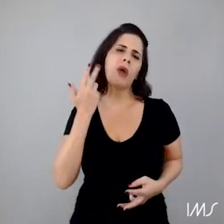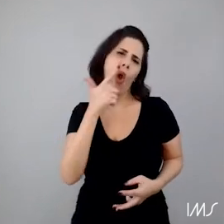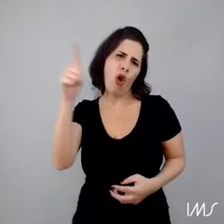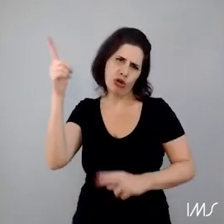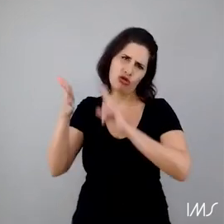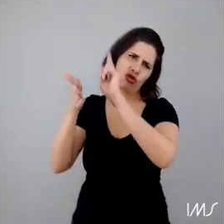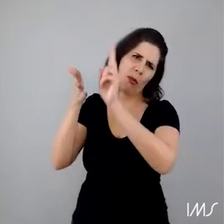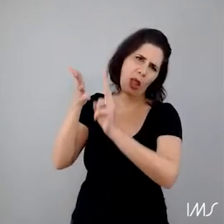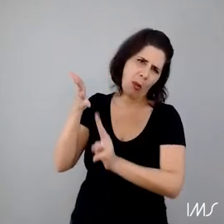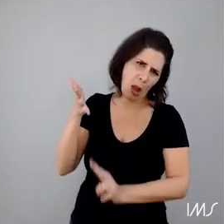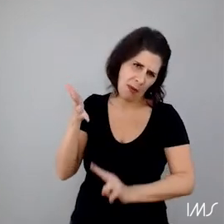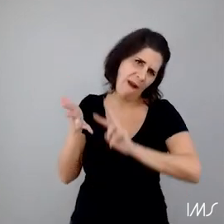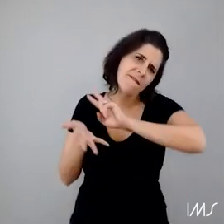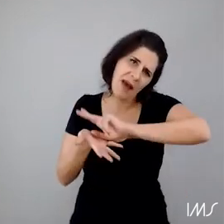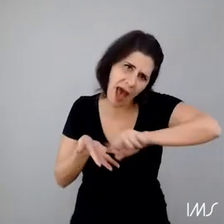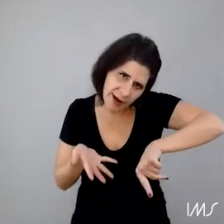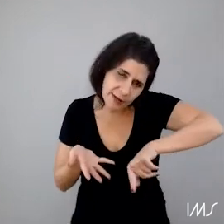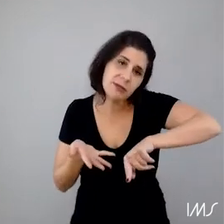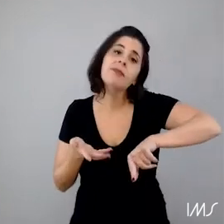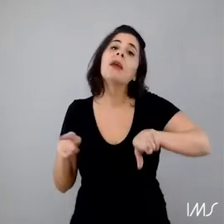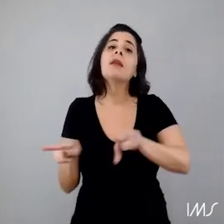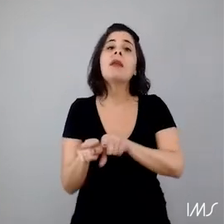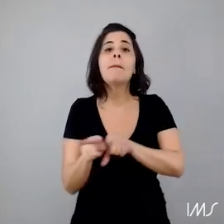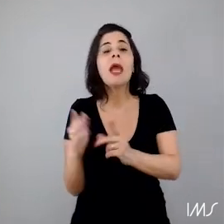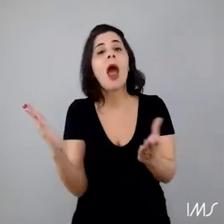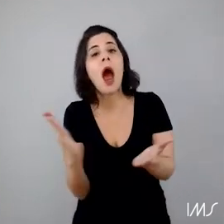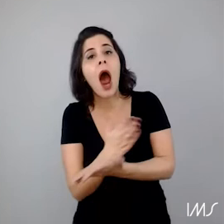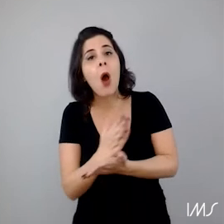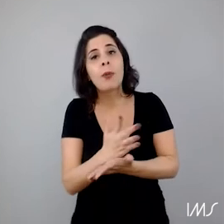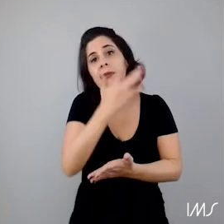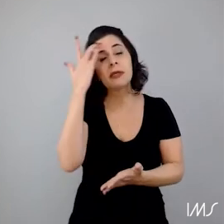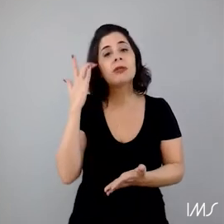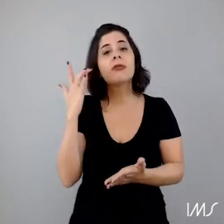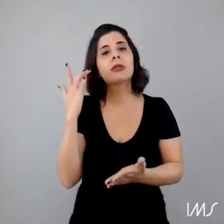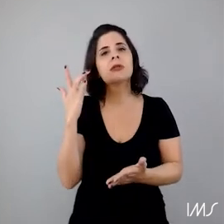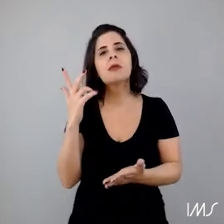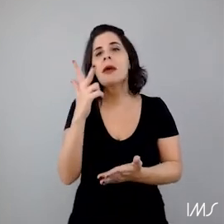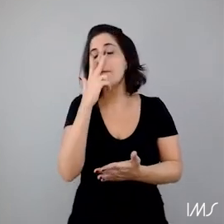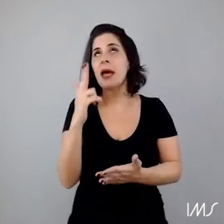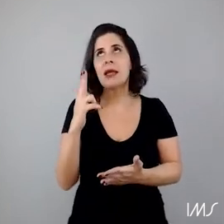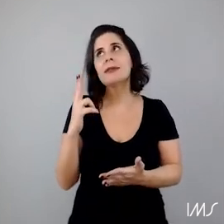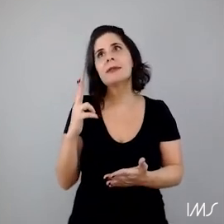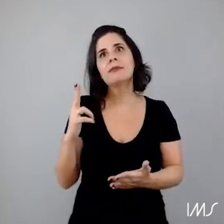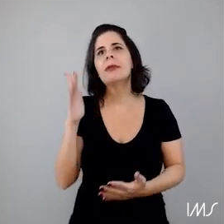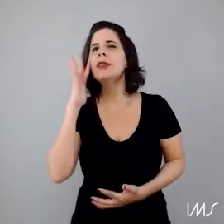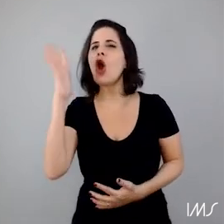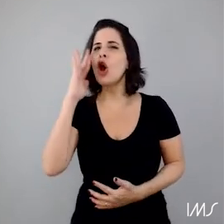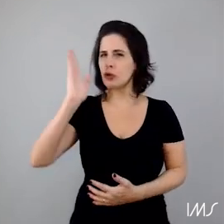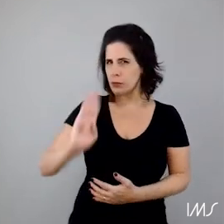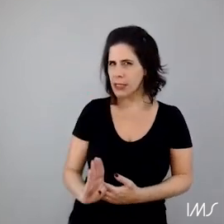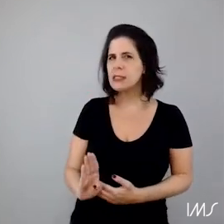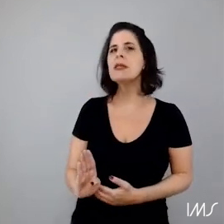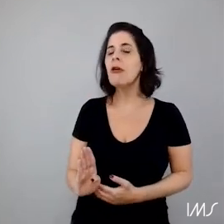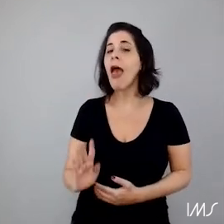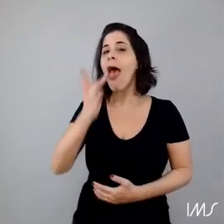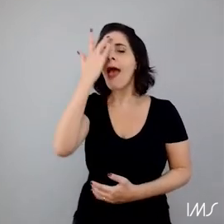e também uma figura de destaque que seria ícone entre os teóricos no Brasil